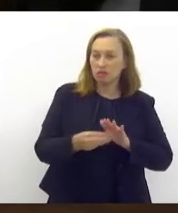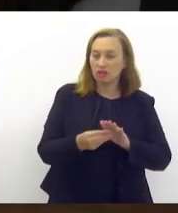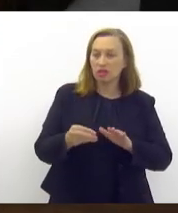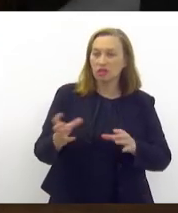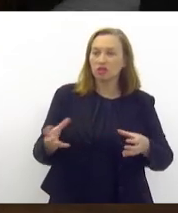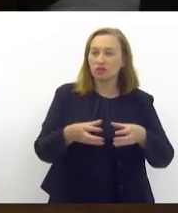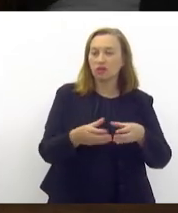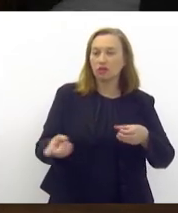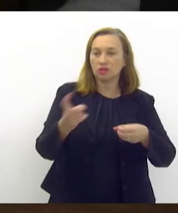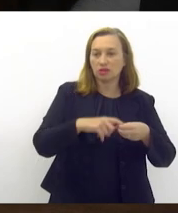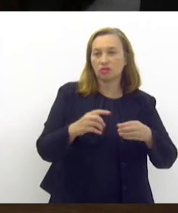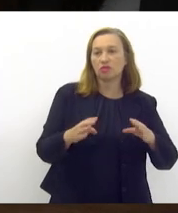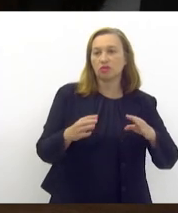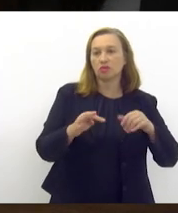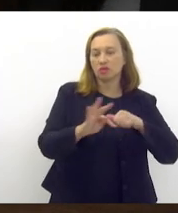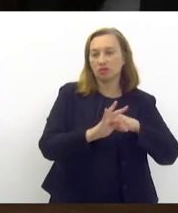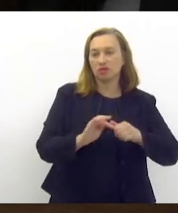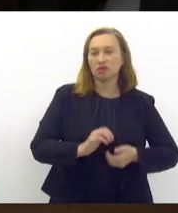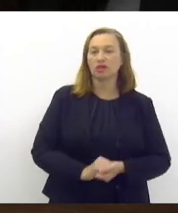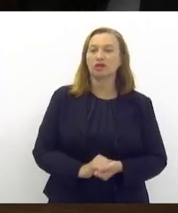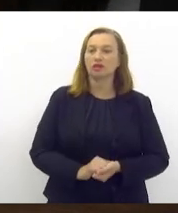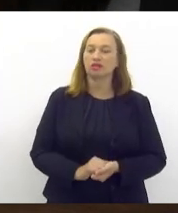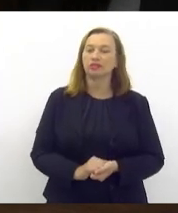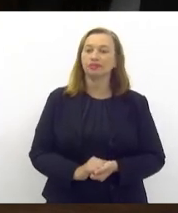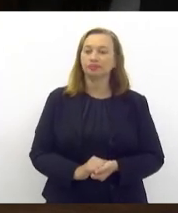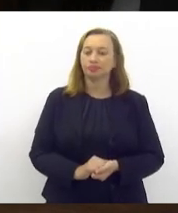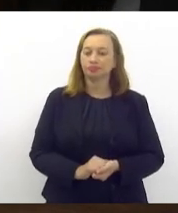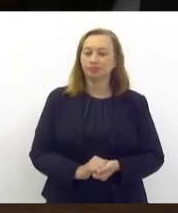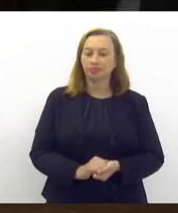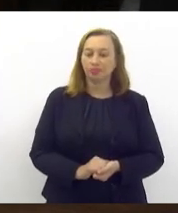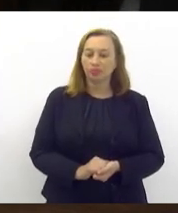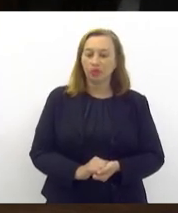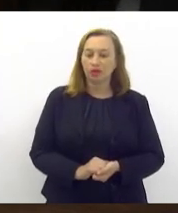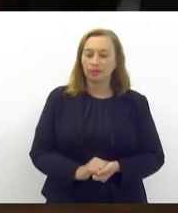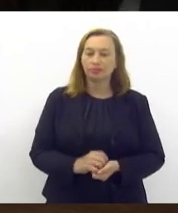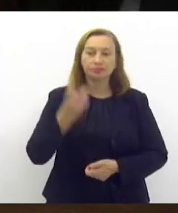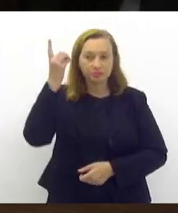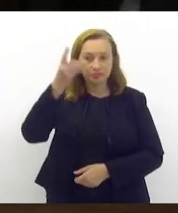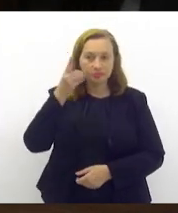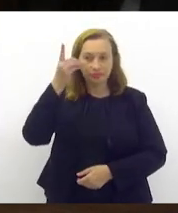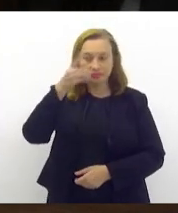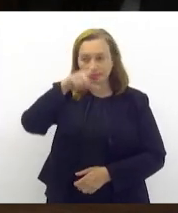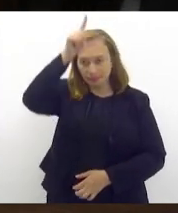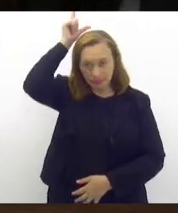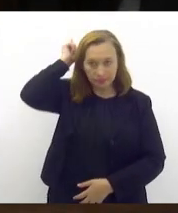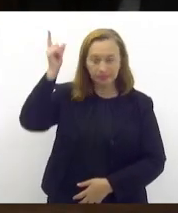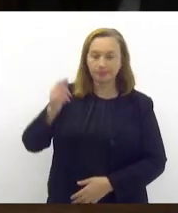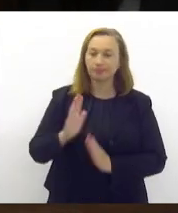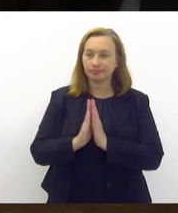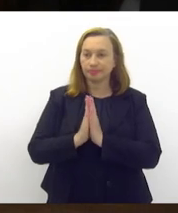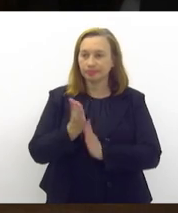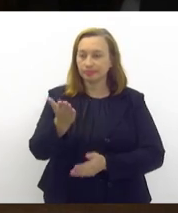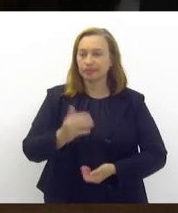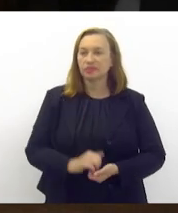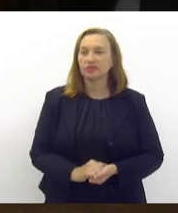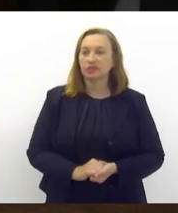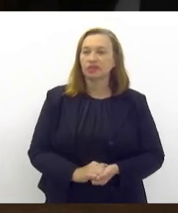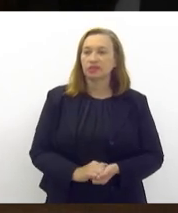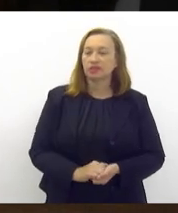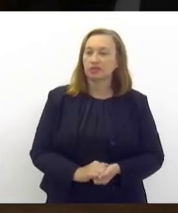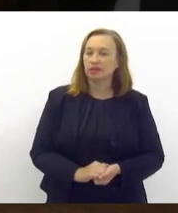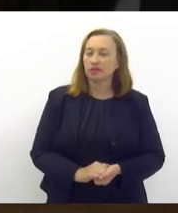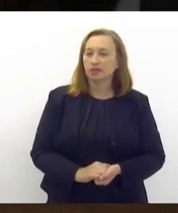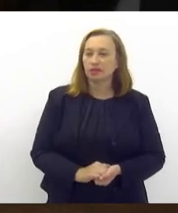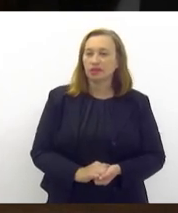emendas e retorna às comissões técnicas. Deputado Luiz Paulo, por favor. É que eu levantei o braço,